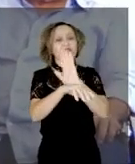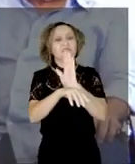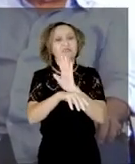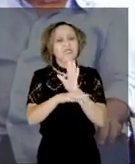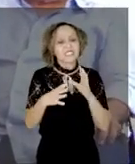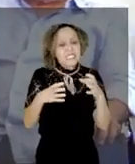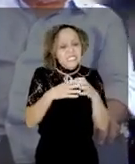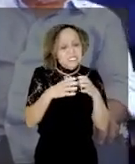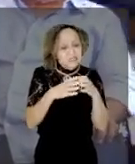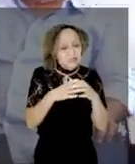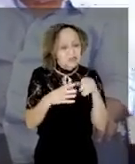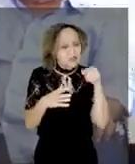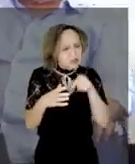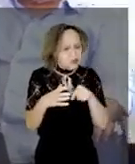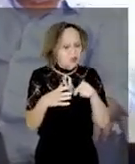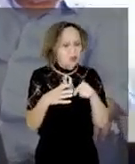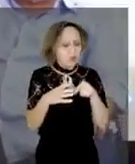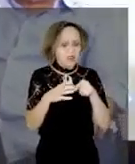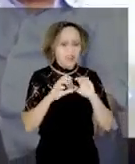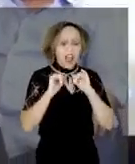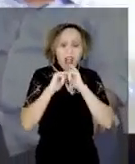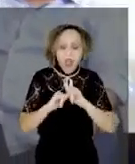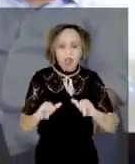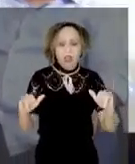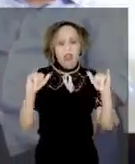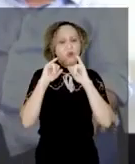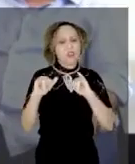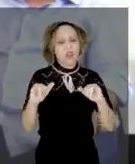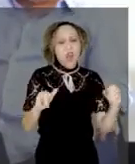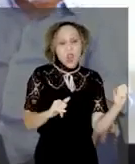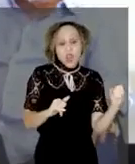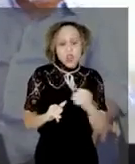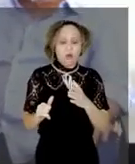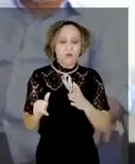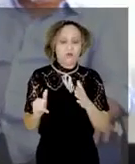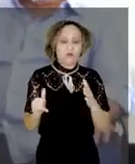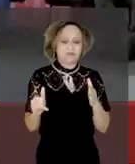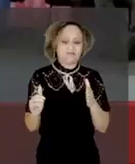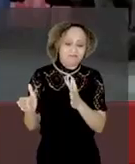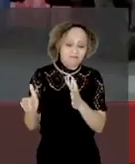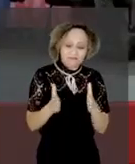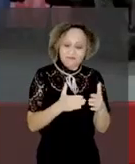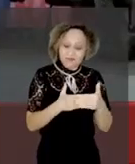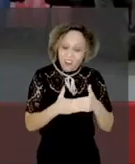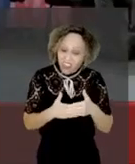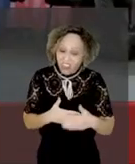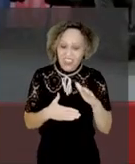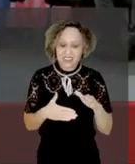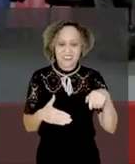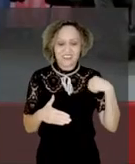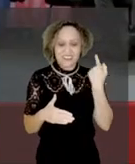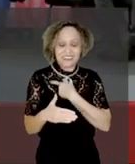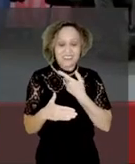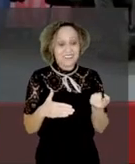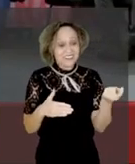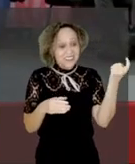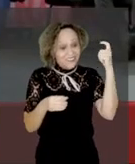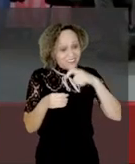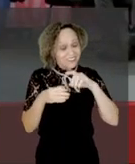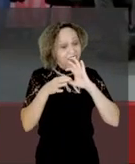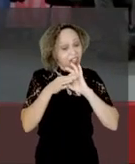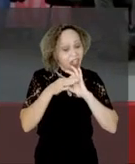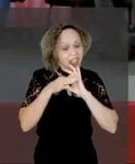no golpe de 16, mas chamamos e chamemos todas as